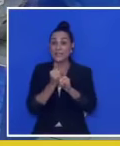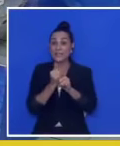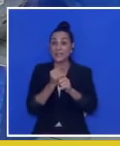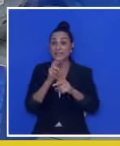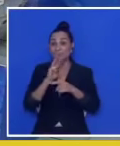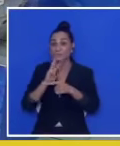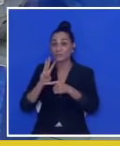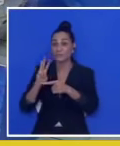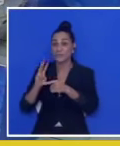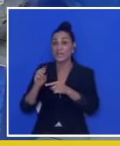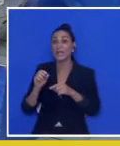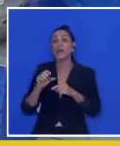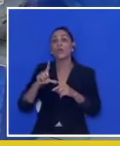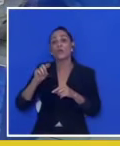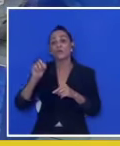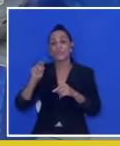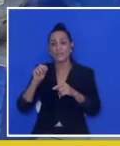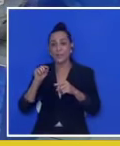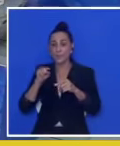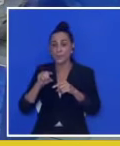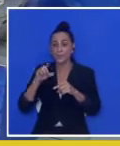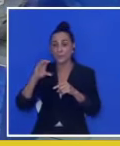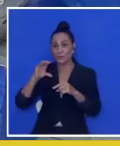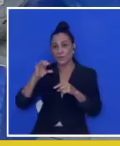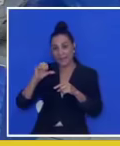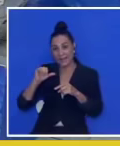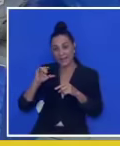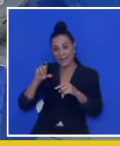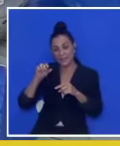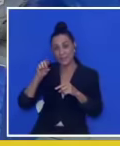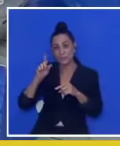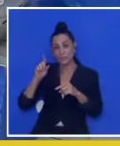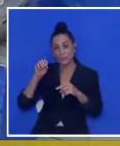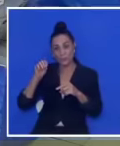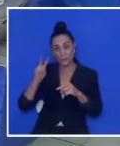Caixa na internet, loterias.caixa.gov.br.